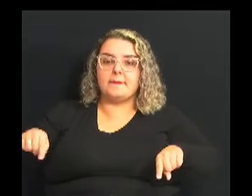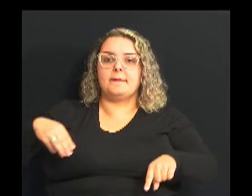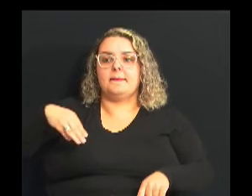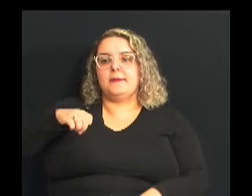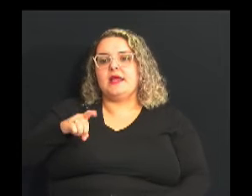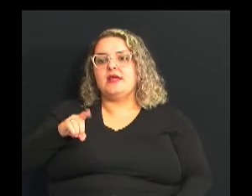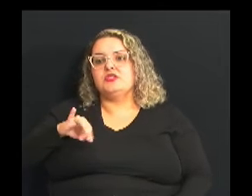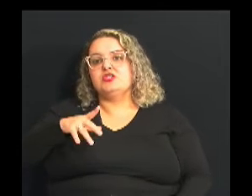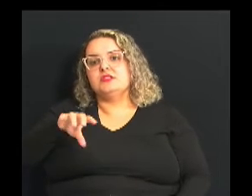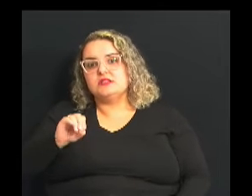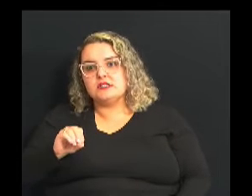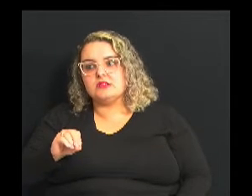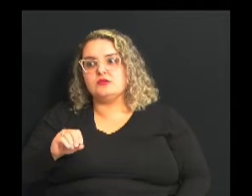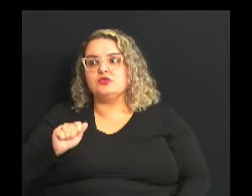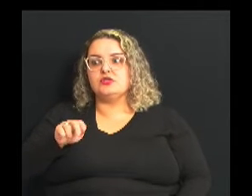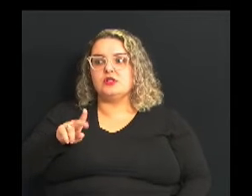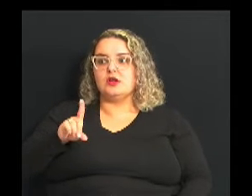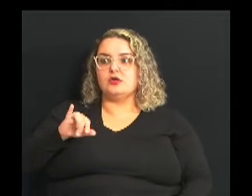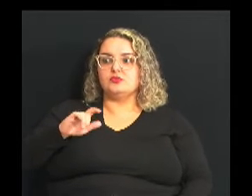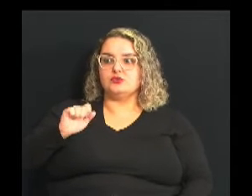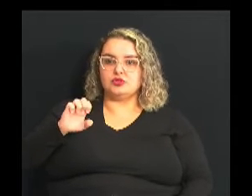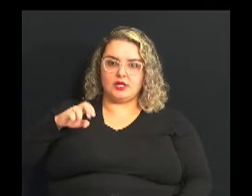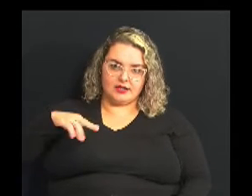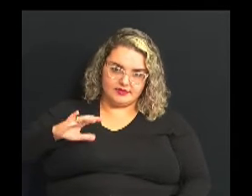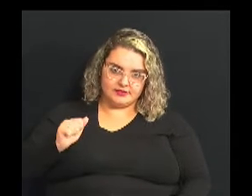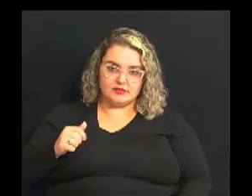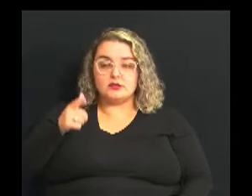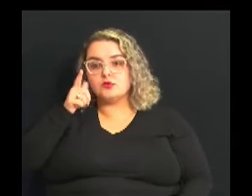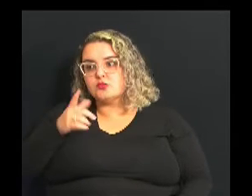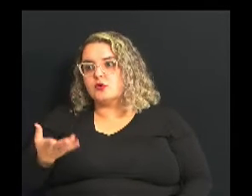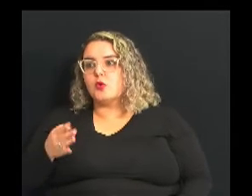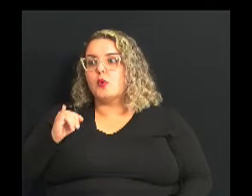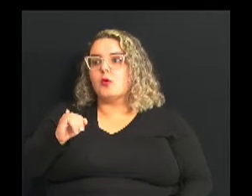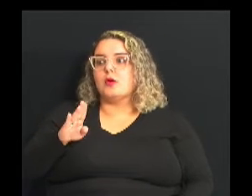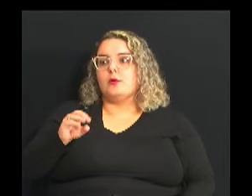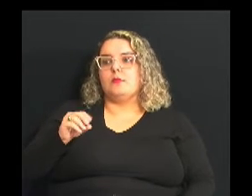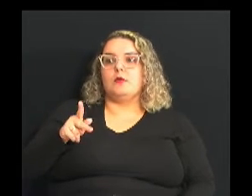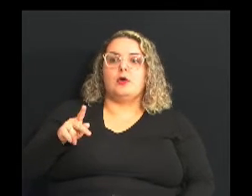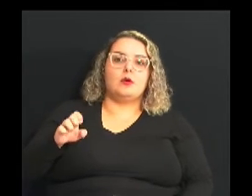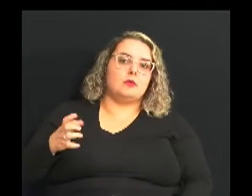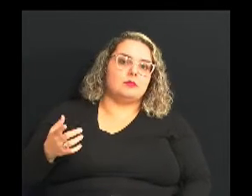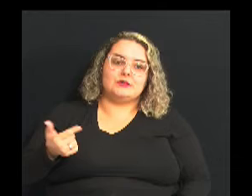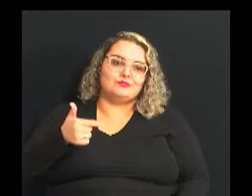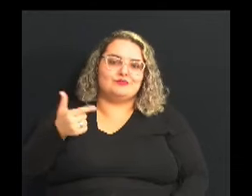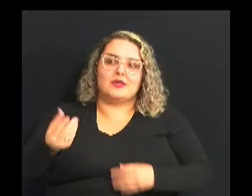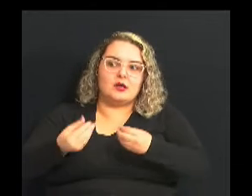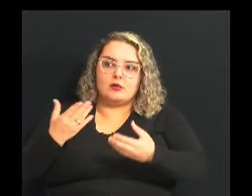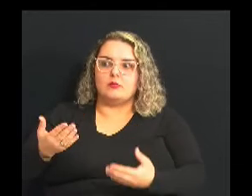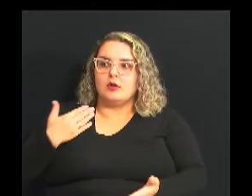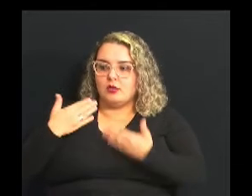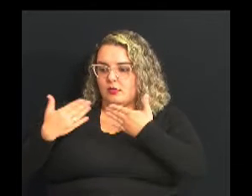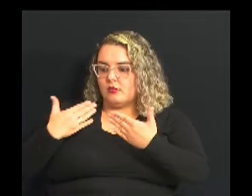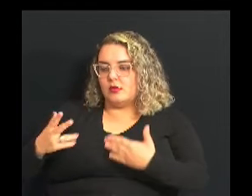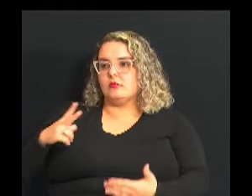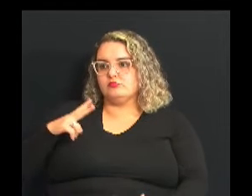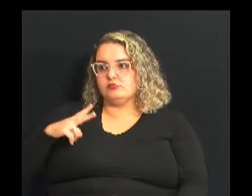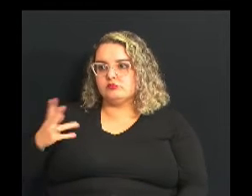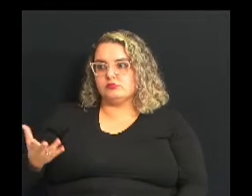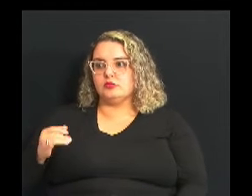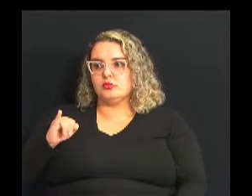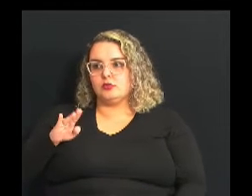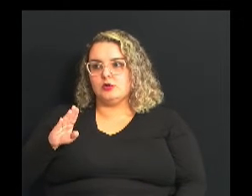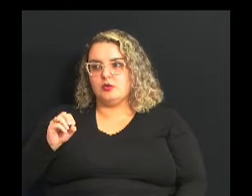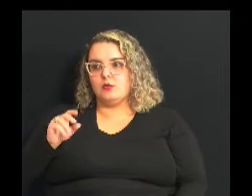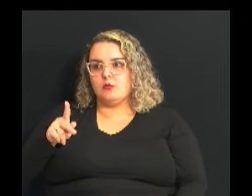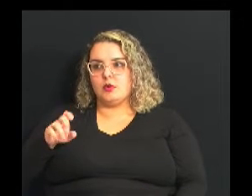nós não conseguimos fazer isso. Por quê? O Ibope, para a gente, é inviável. Eu mesmo pessoalmente conversei com o pessoal do Ibope,